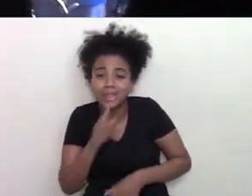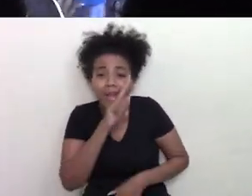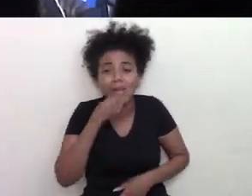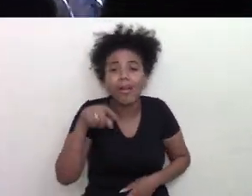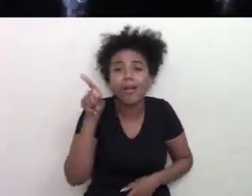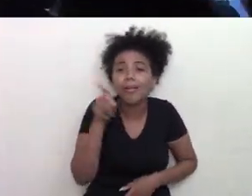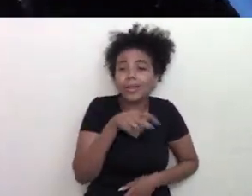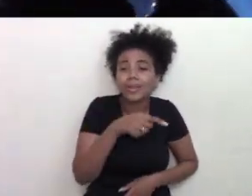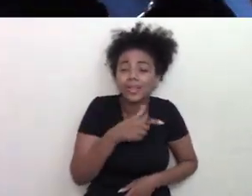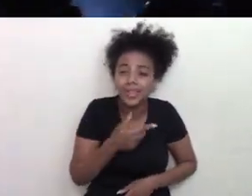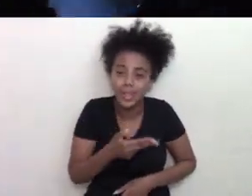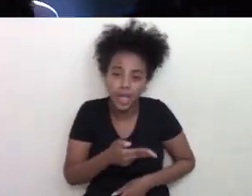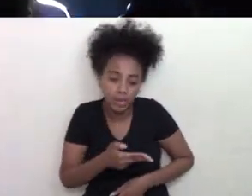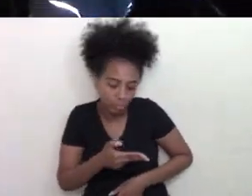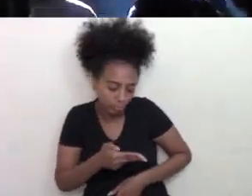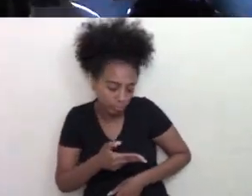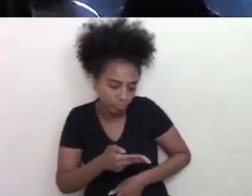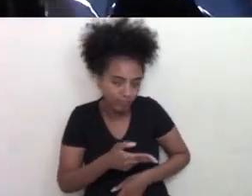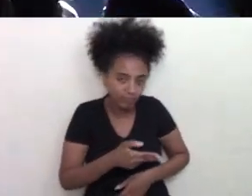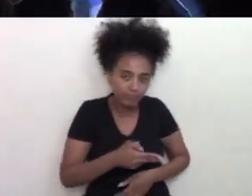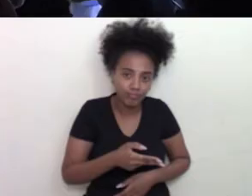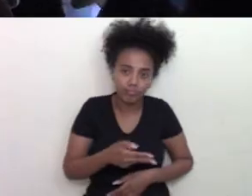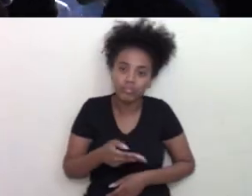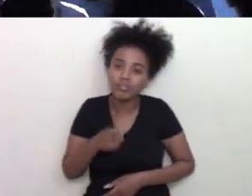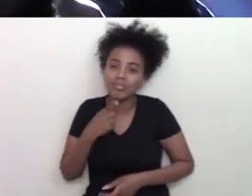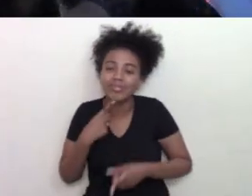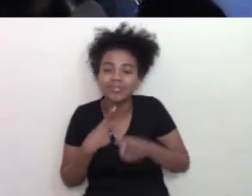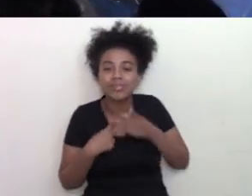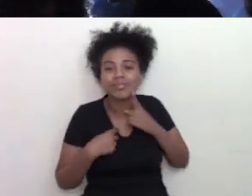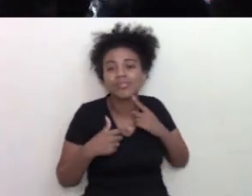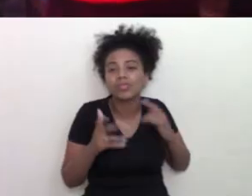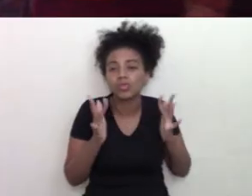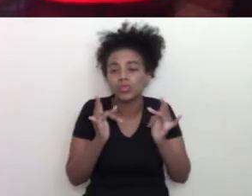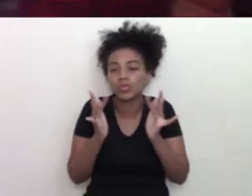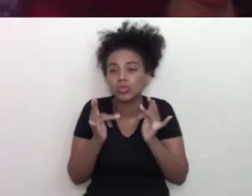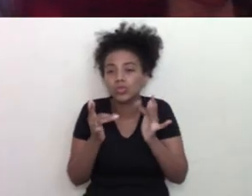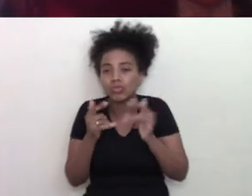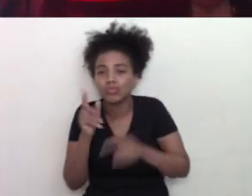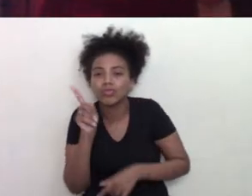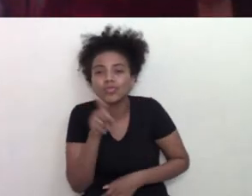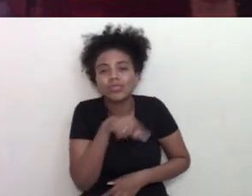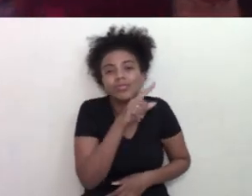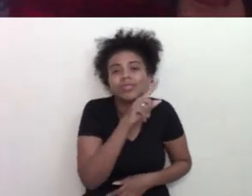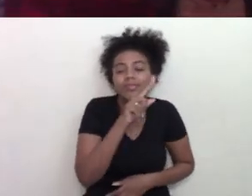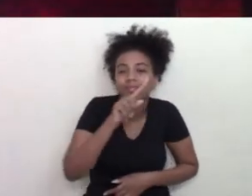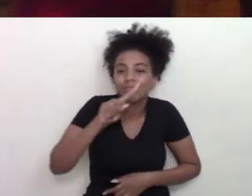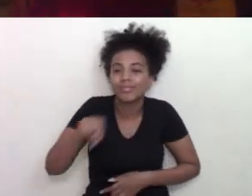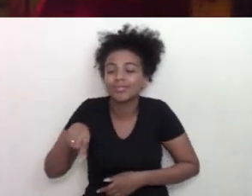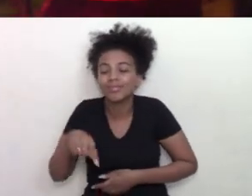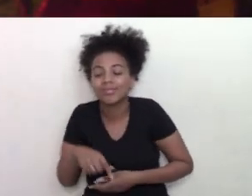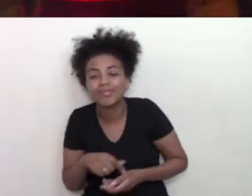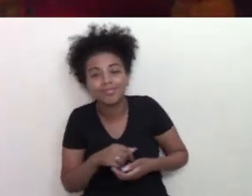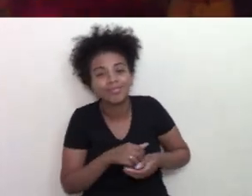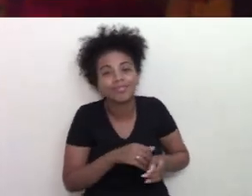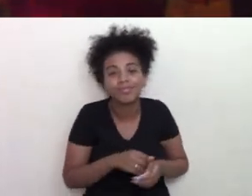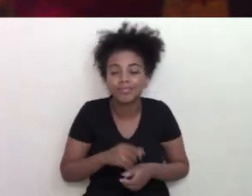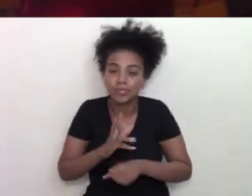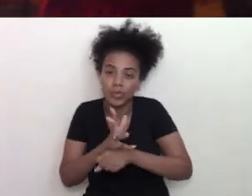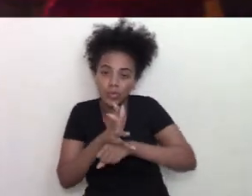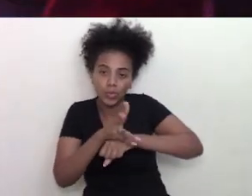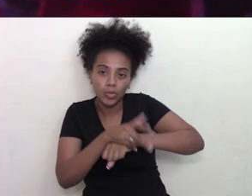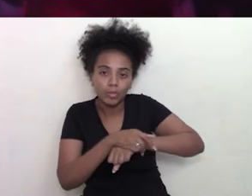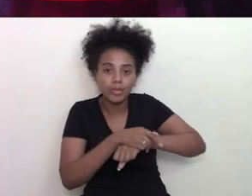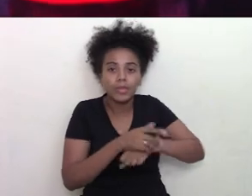sou bandido. Prefere um romance escondido. Cê na madrugada pra dar lancinho comigo. Namoro, mas